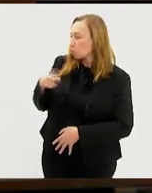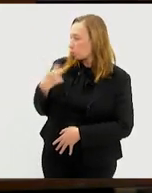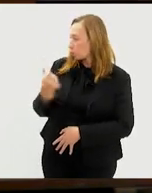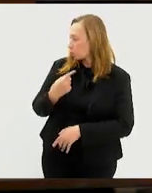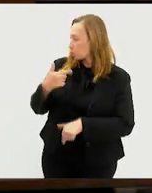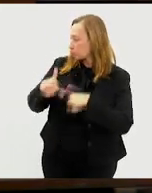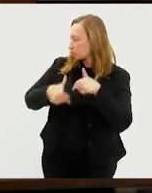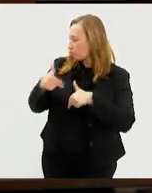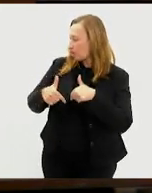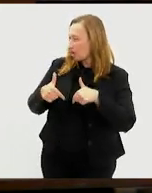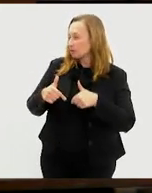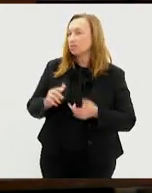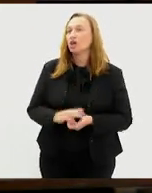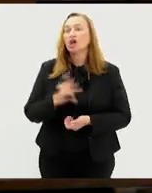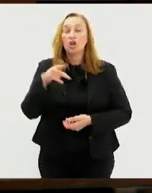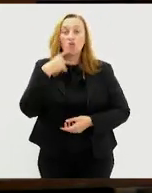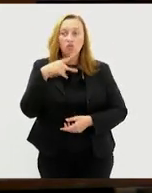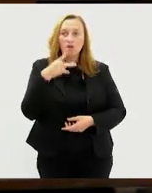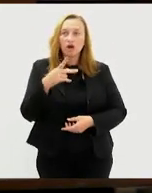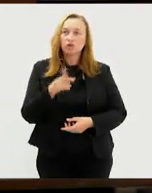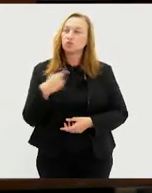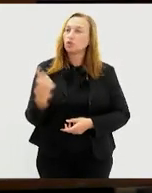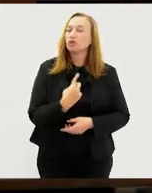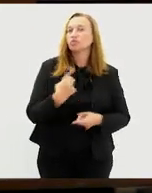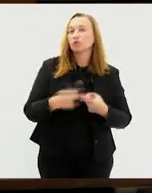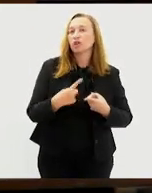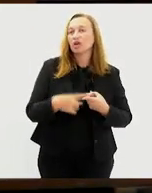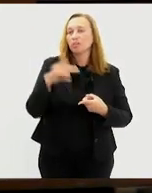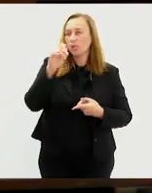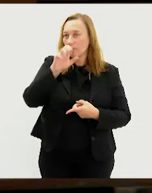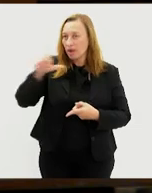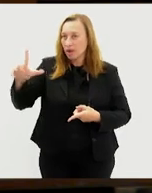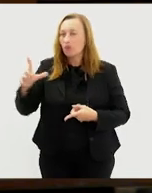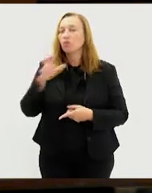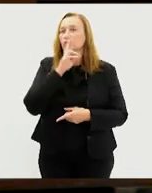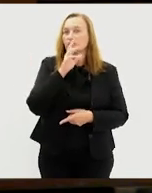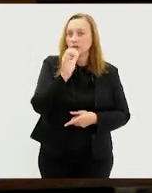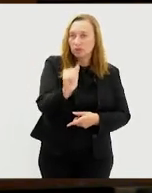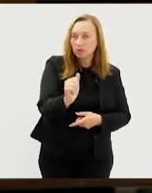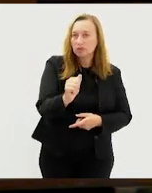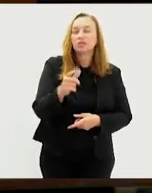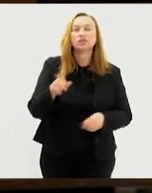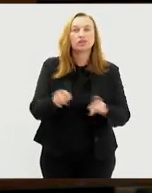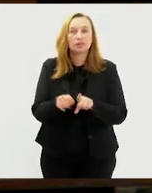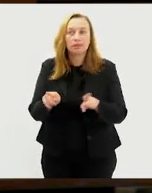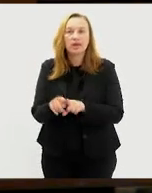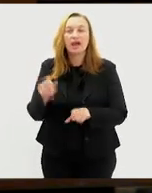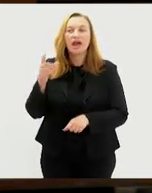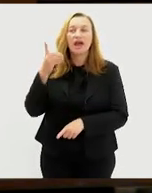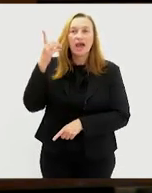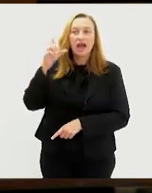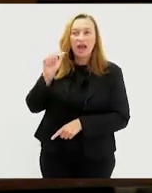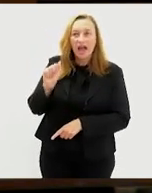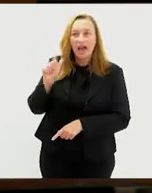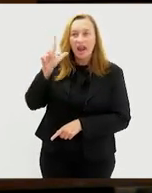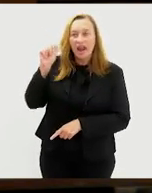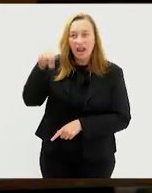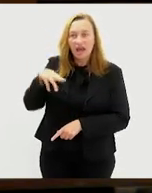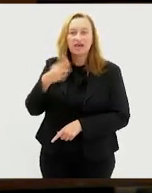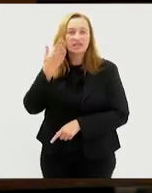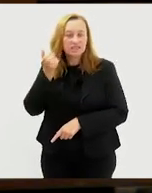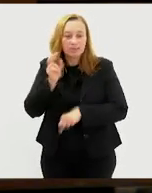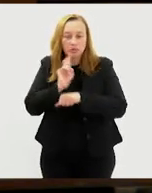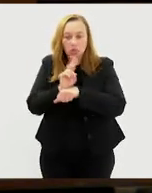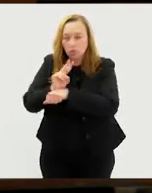falo nosso por conta do mandato do deputado paubel Deputado Rodrigo Amorim Deputado Alan Lopes sabe que nós estamos fiscalizando o estado